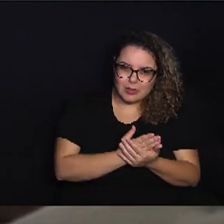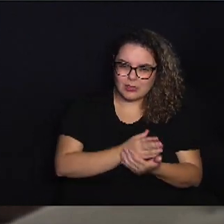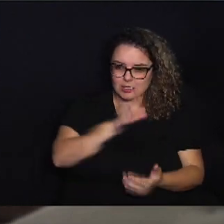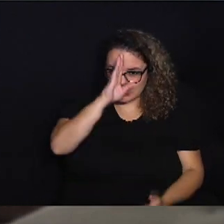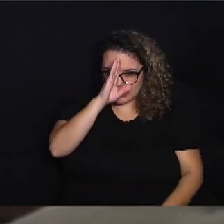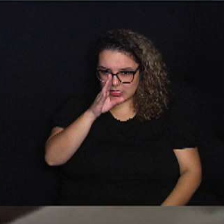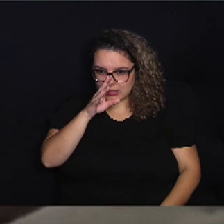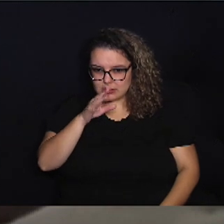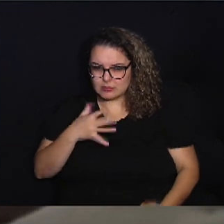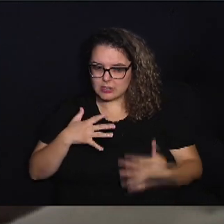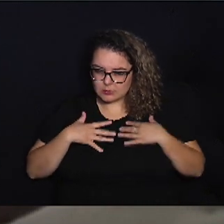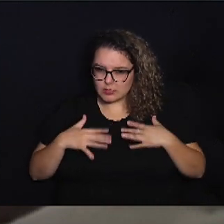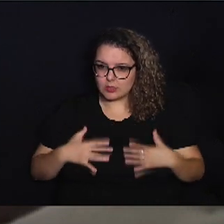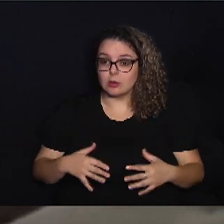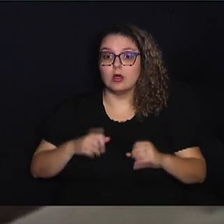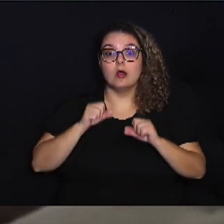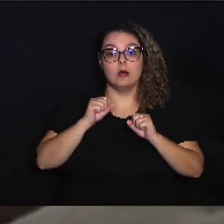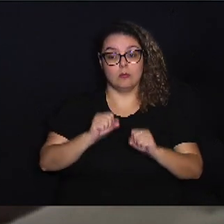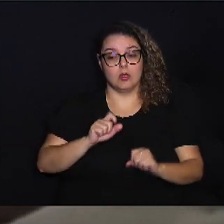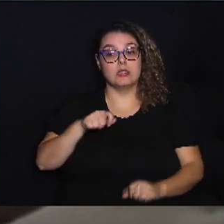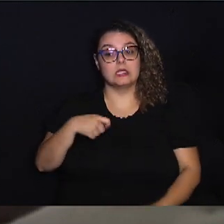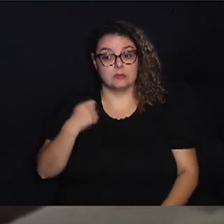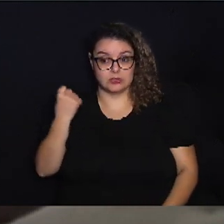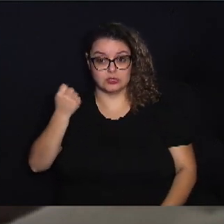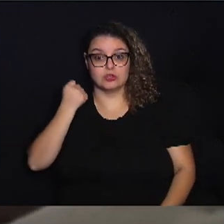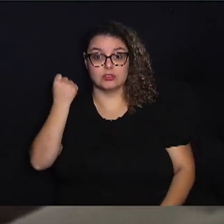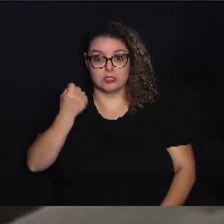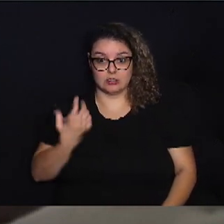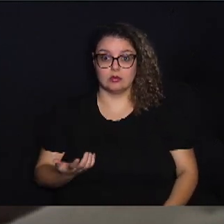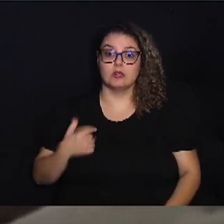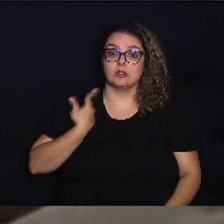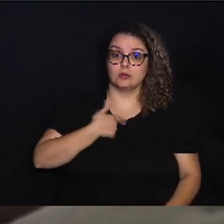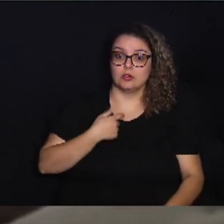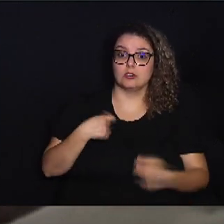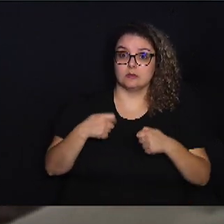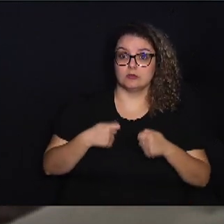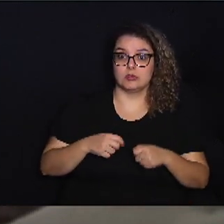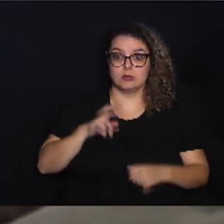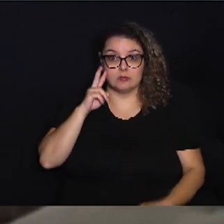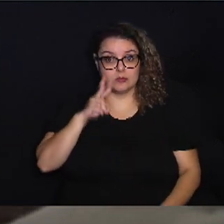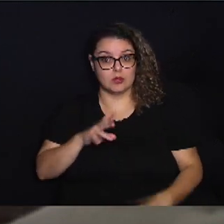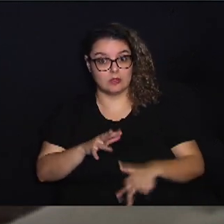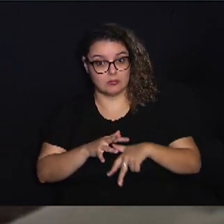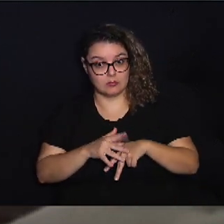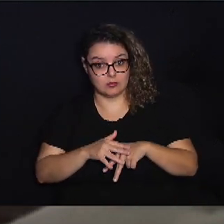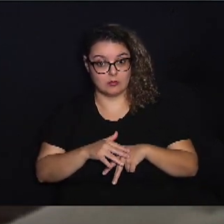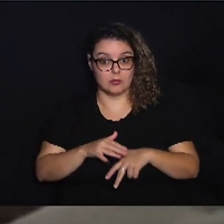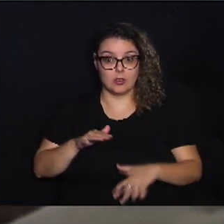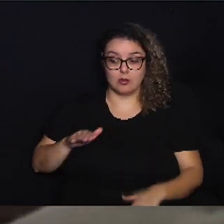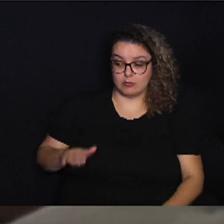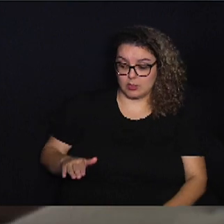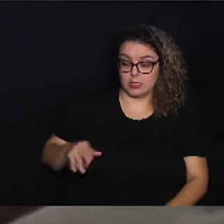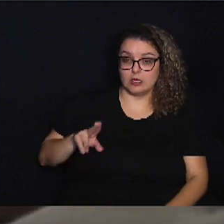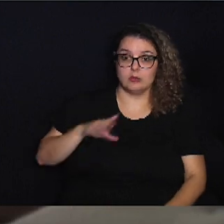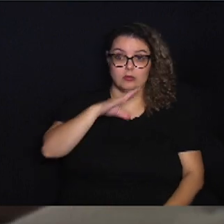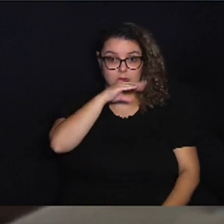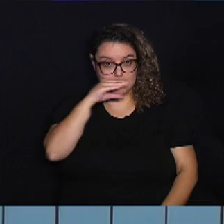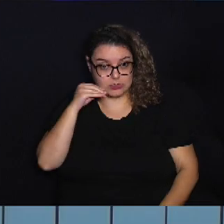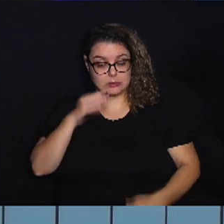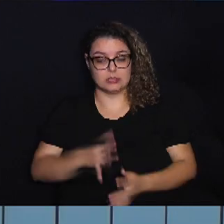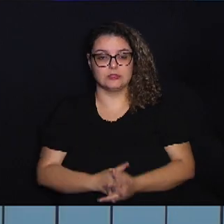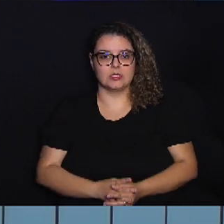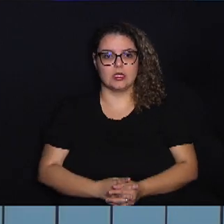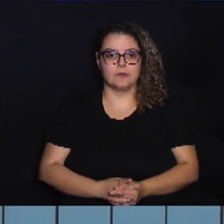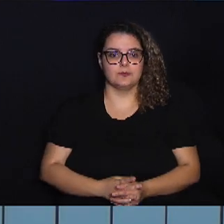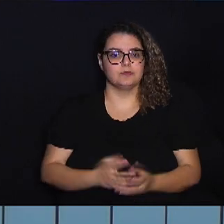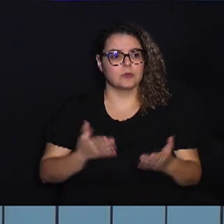ações fisiológicas, pode ser um sinal de agravamento, então nós precisamos ver o paciente, seja ele pequeno ou adolescente.